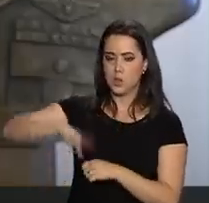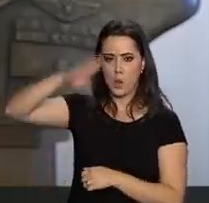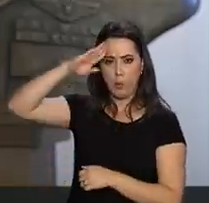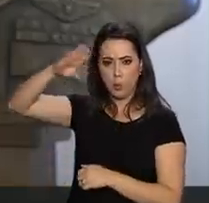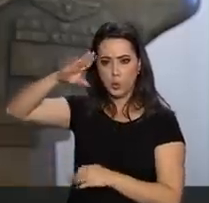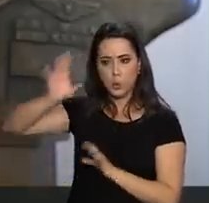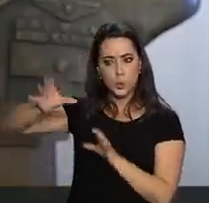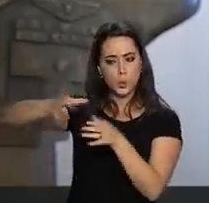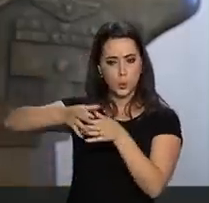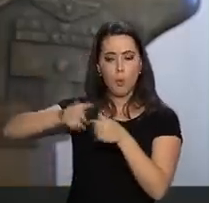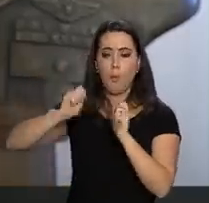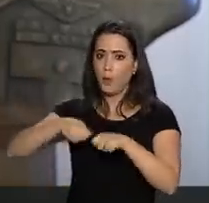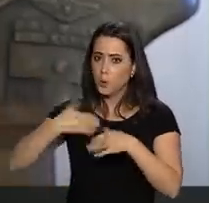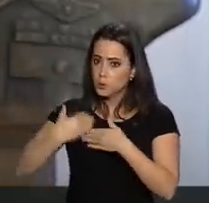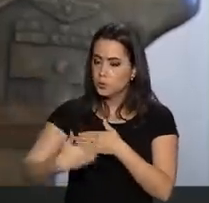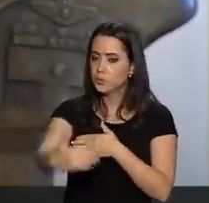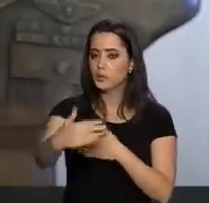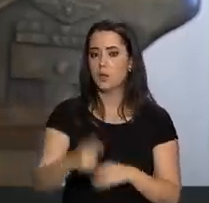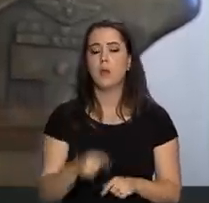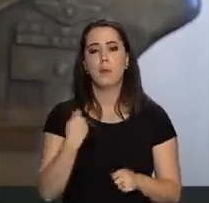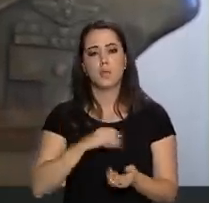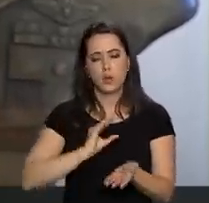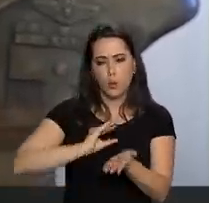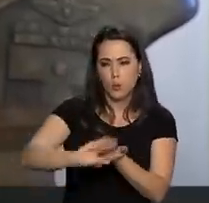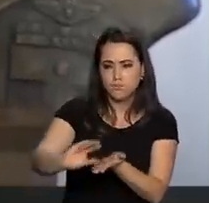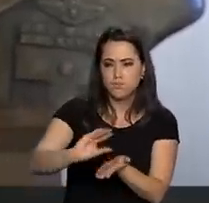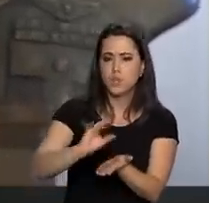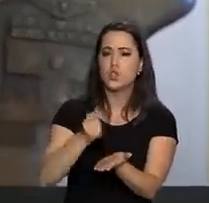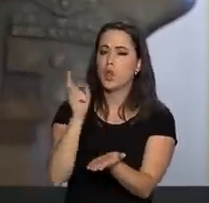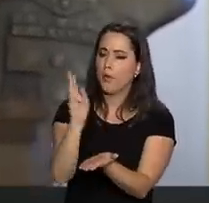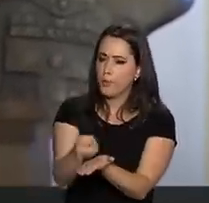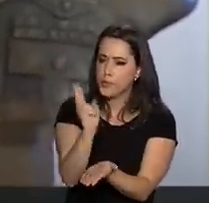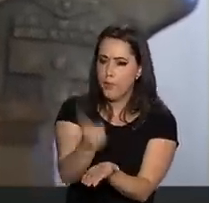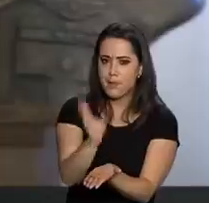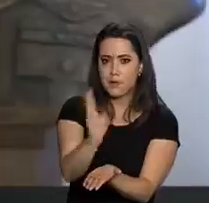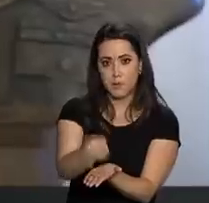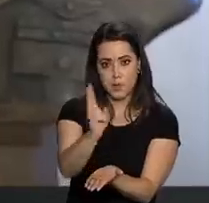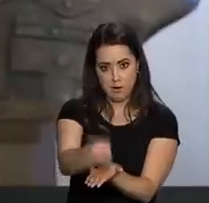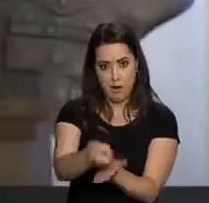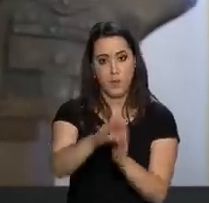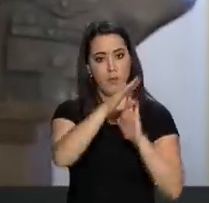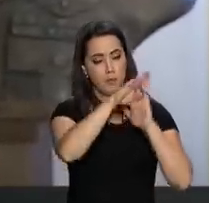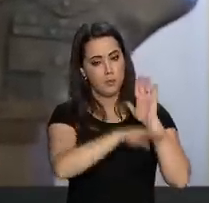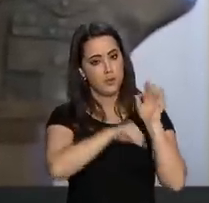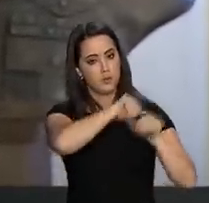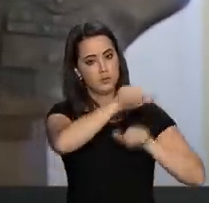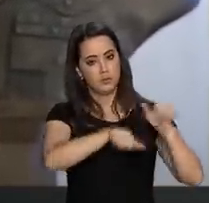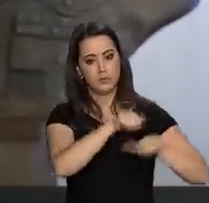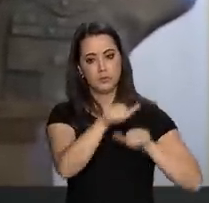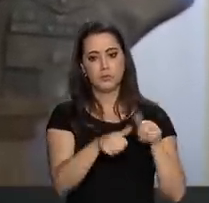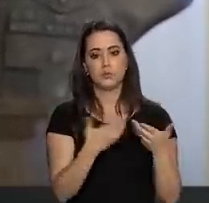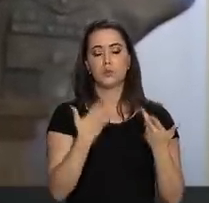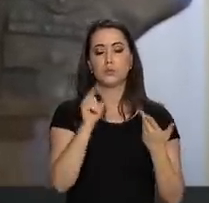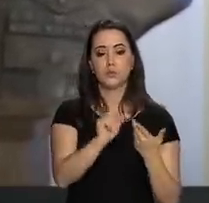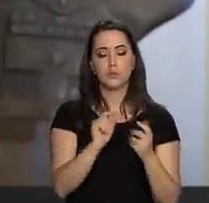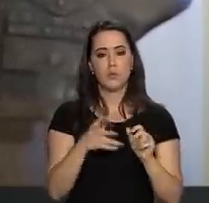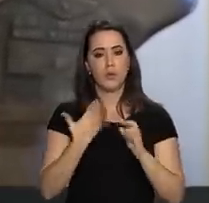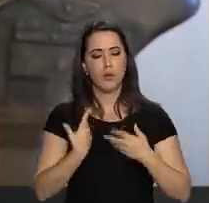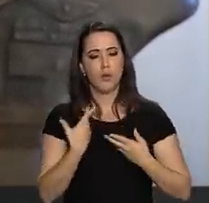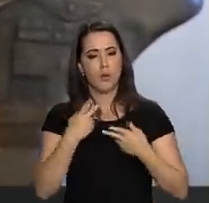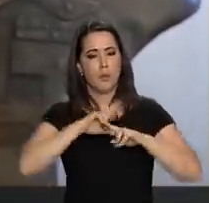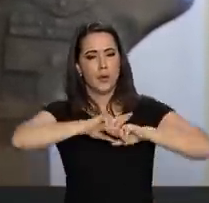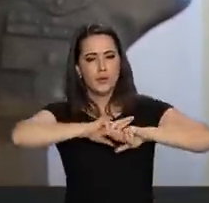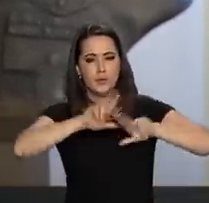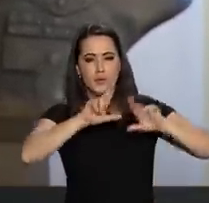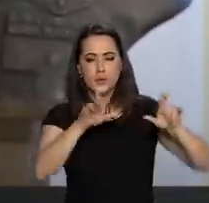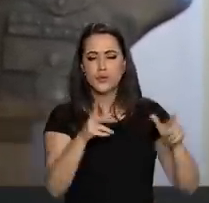Exige investimentos continuados de tempo e de recursos em projetos de modernização para